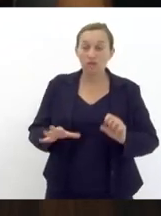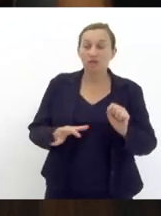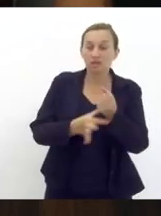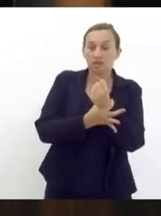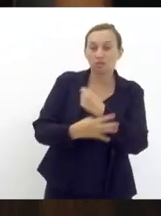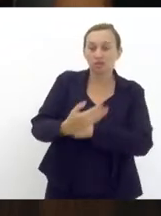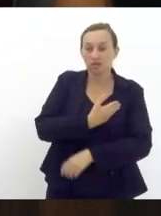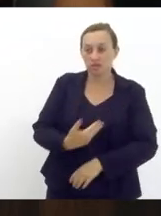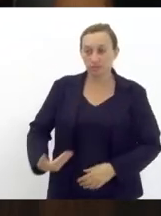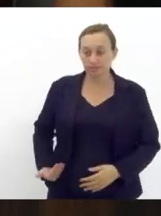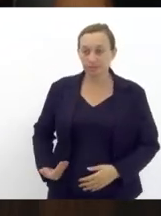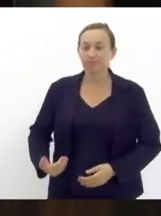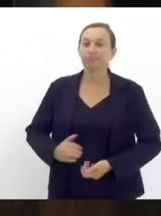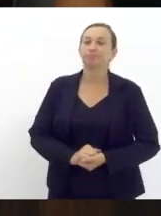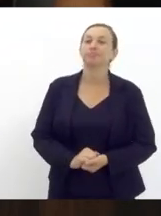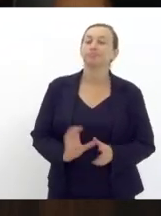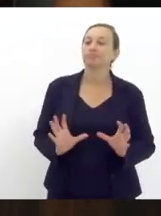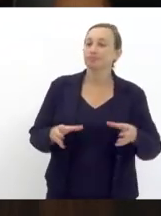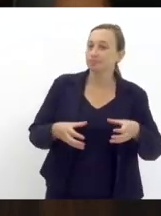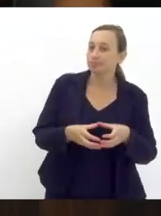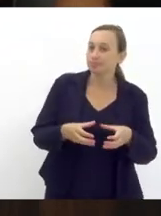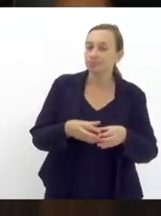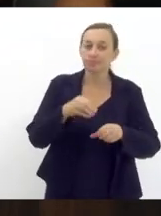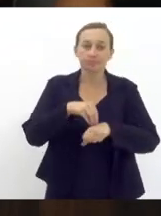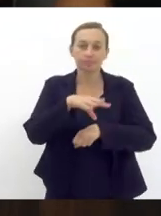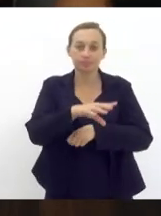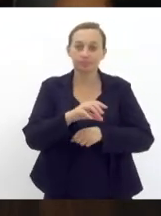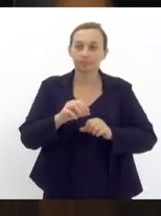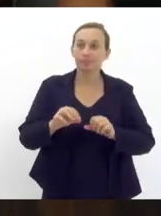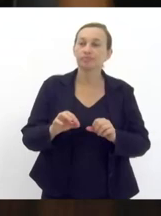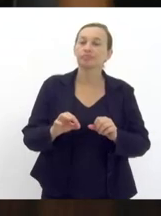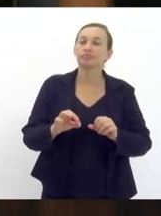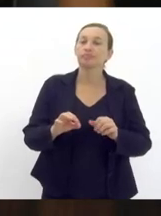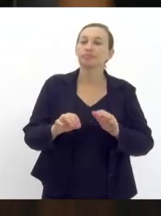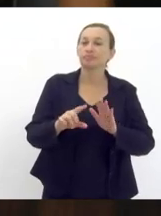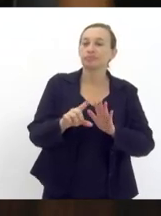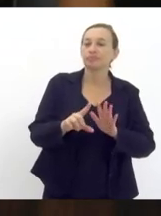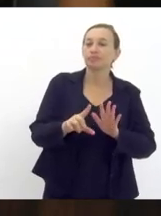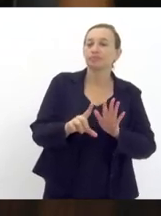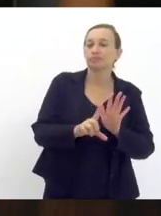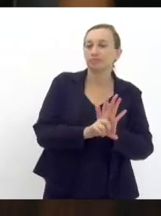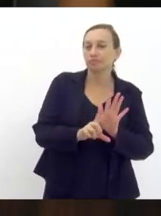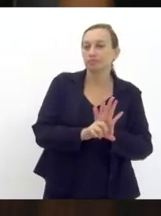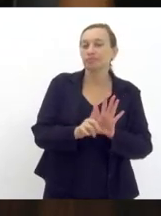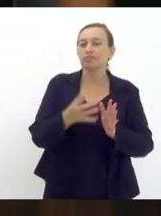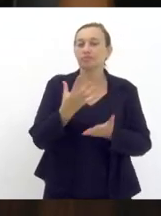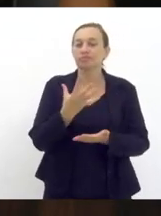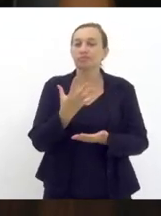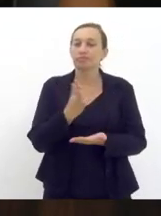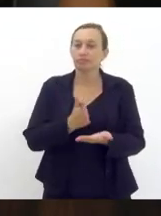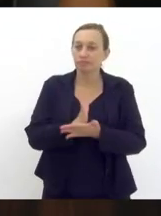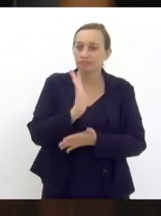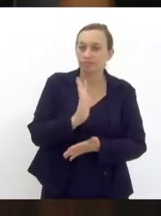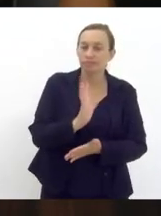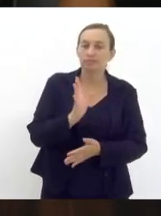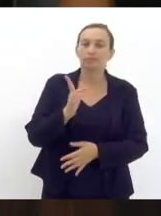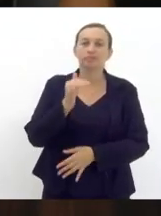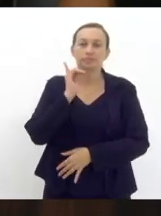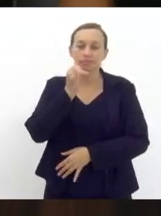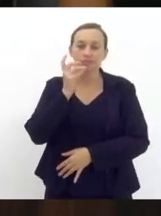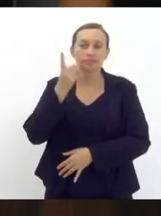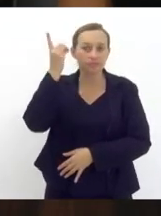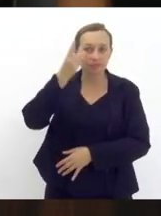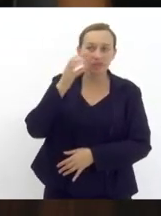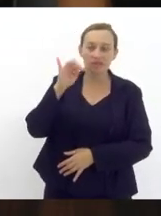públicas parecidas comissão de indicação Legislativa favorável relatou Deputado Felipe Soares